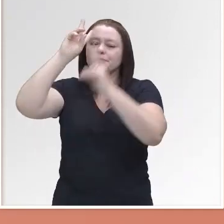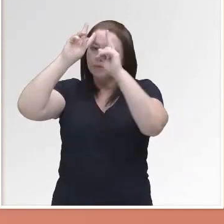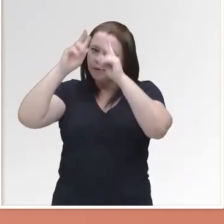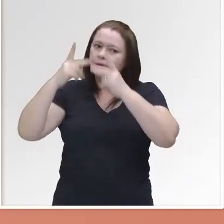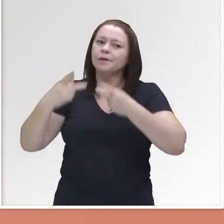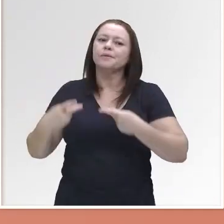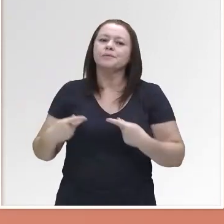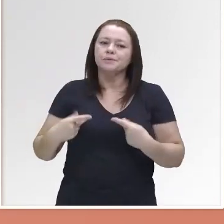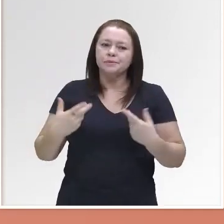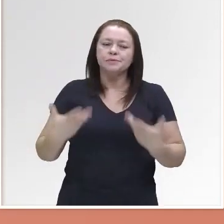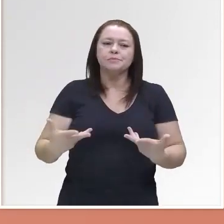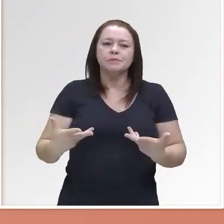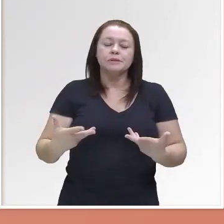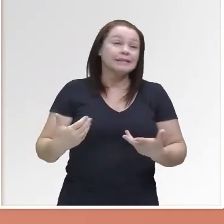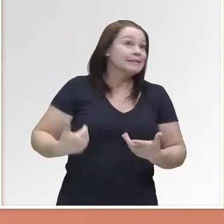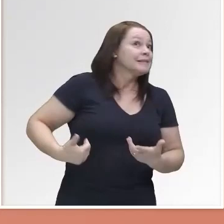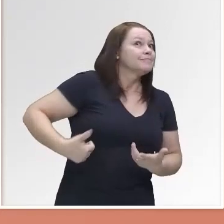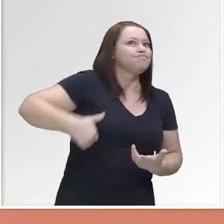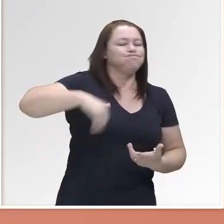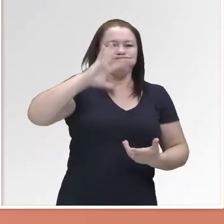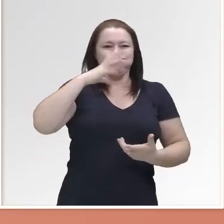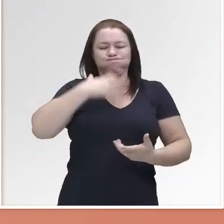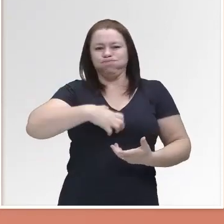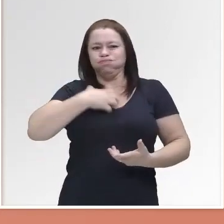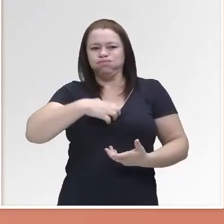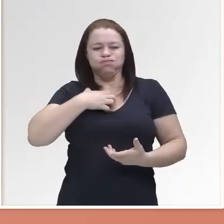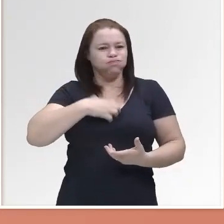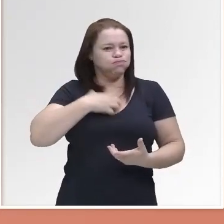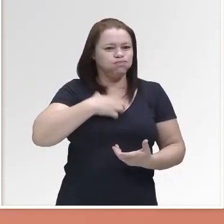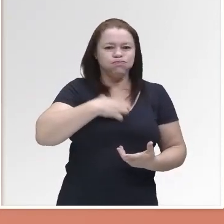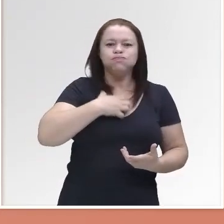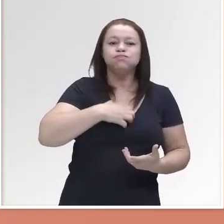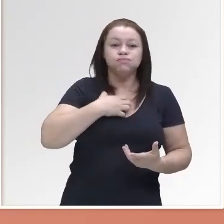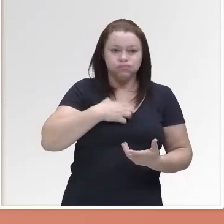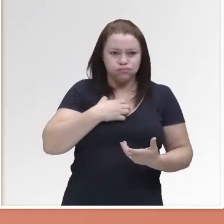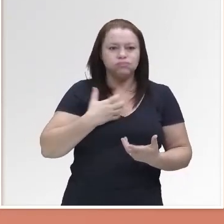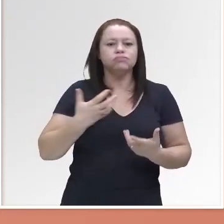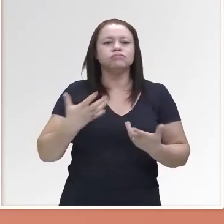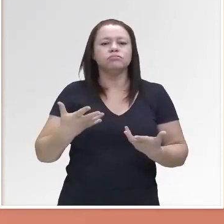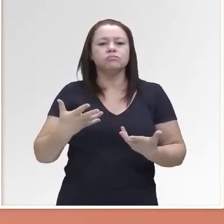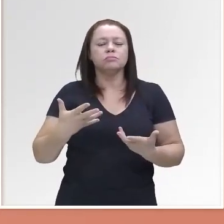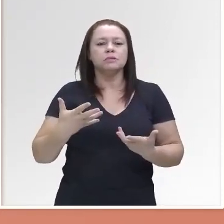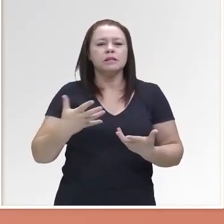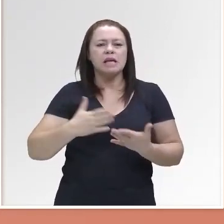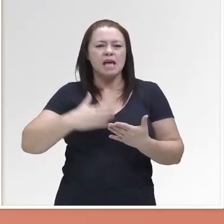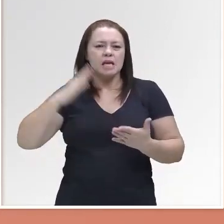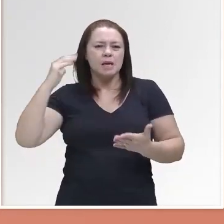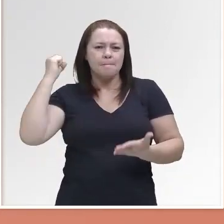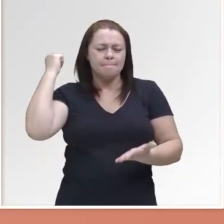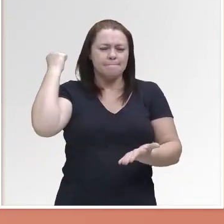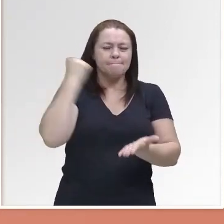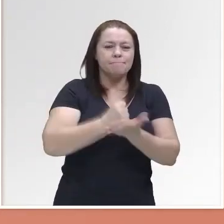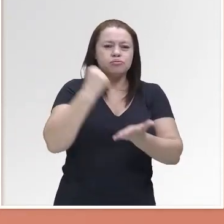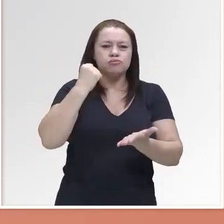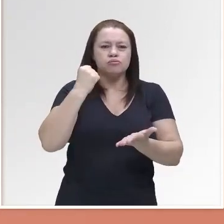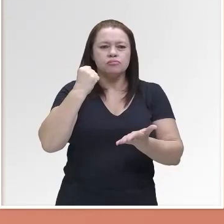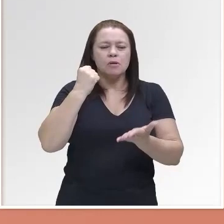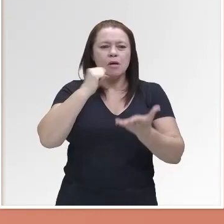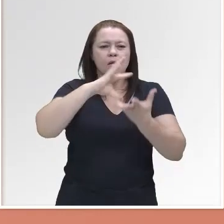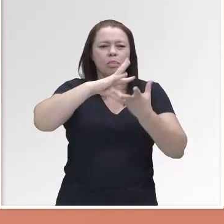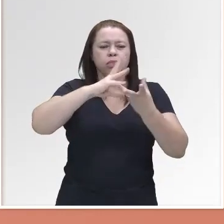e ficou muito zangado e com um golpe só destruiu todos